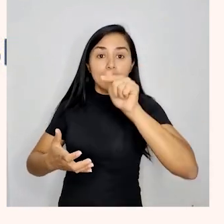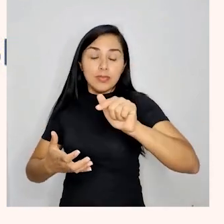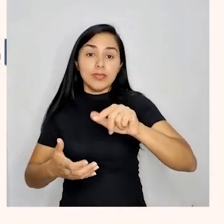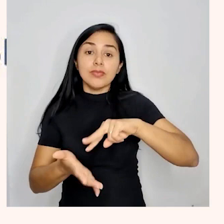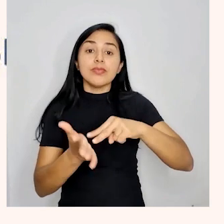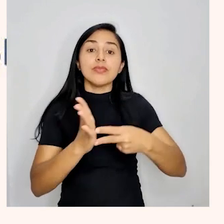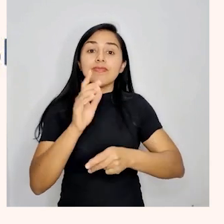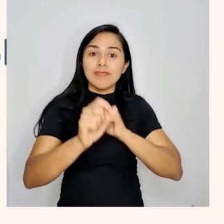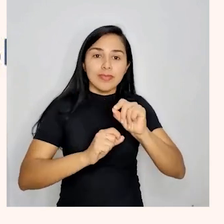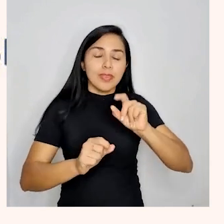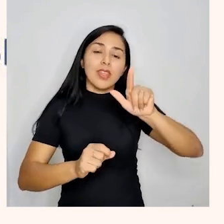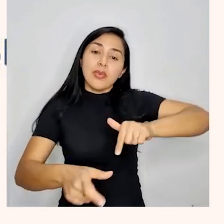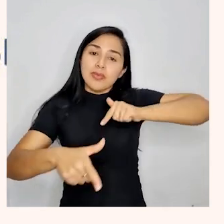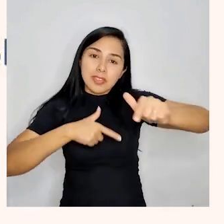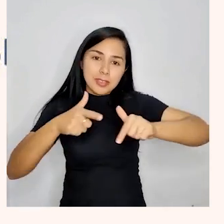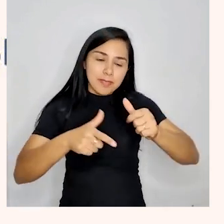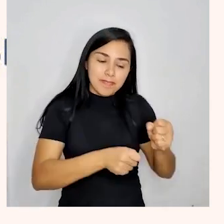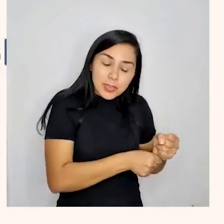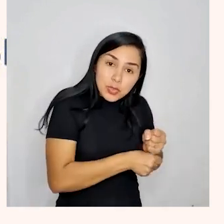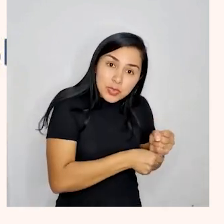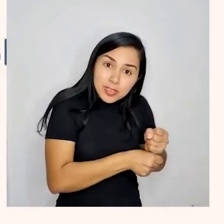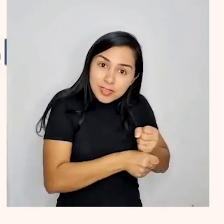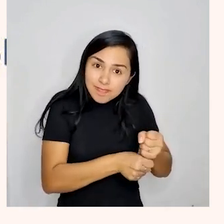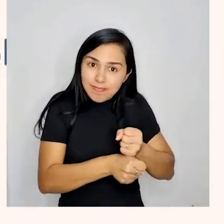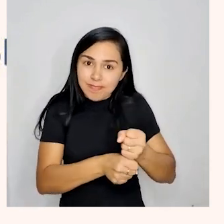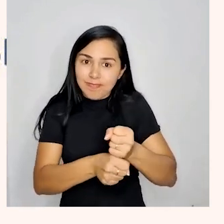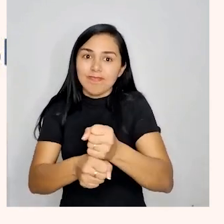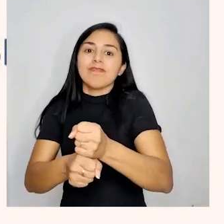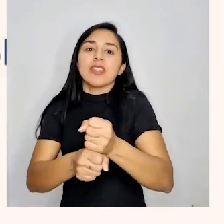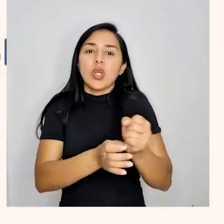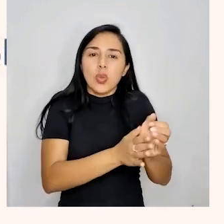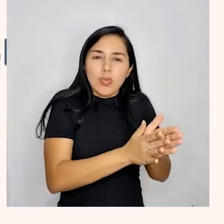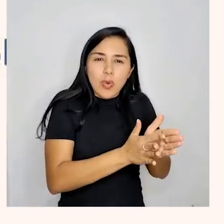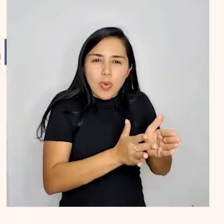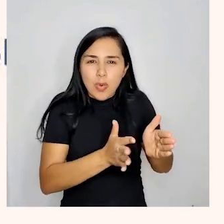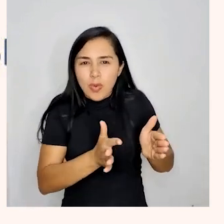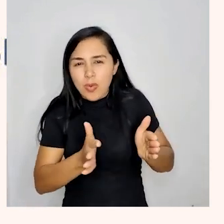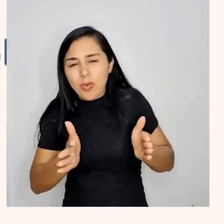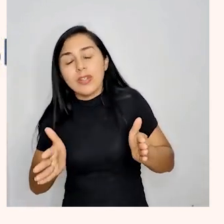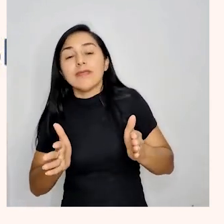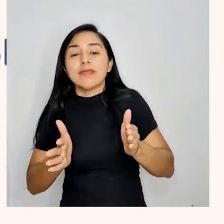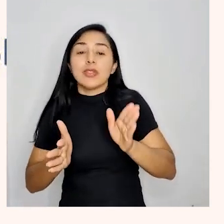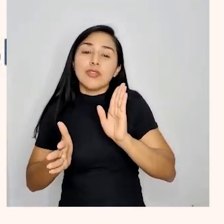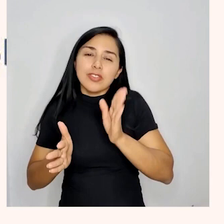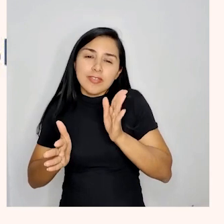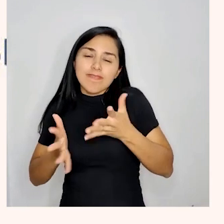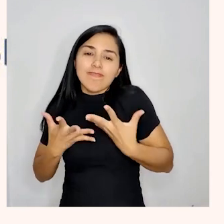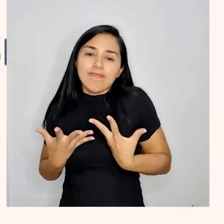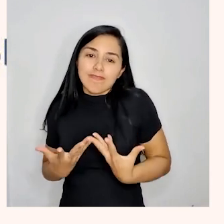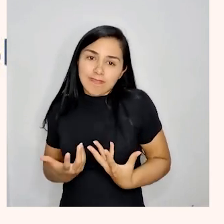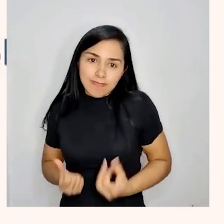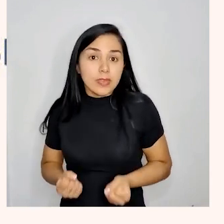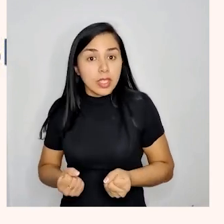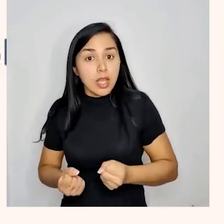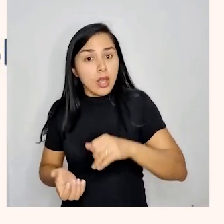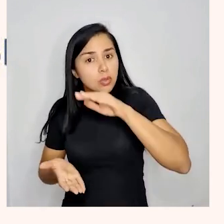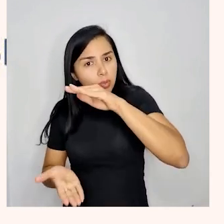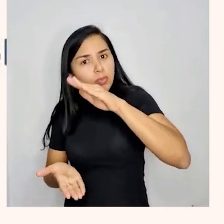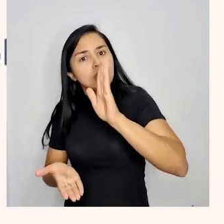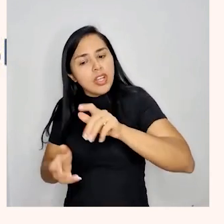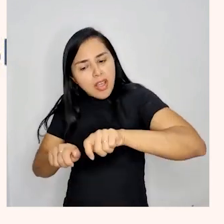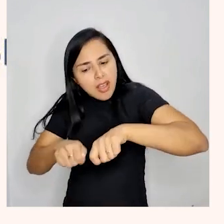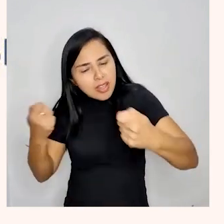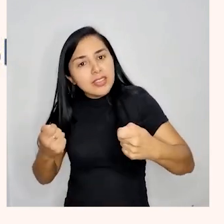a aninhagem ela é remendada, ela é gasta, porque os carvões vão furando aqueles sacos. Os